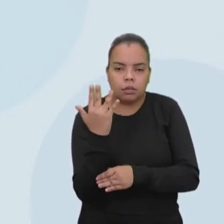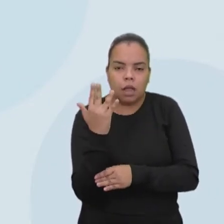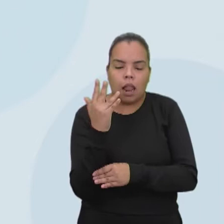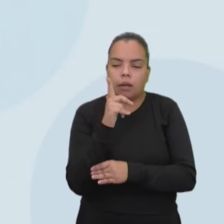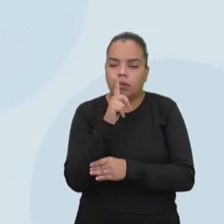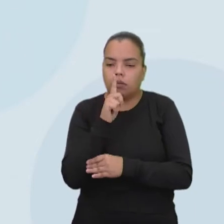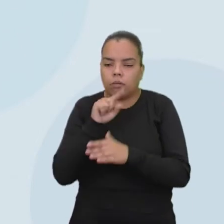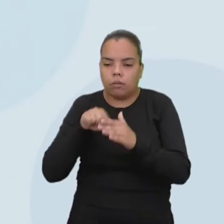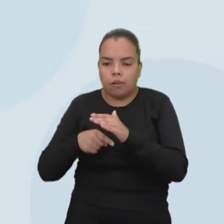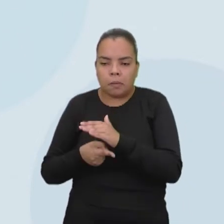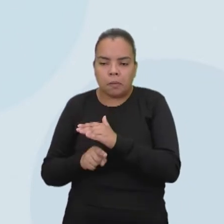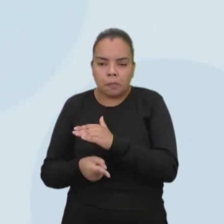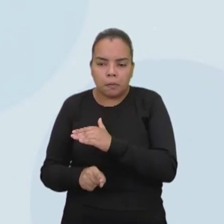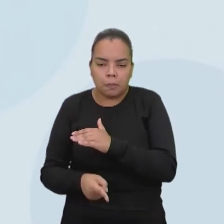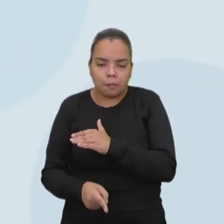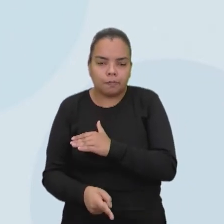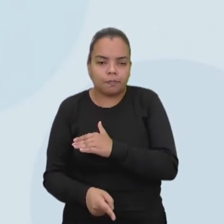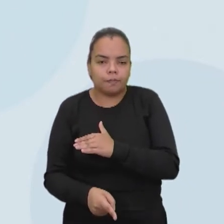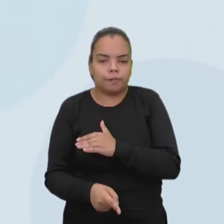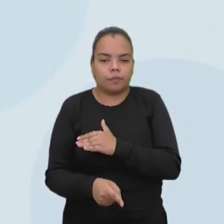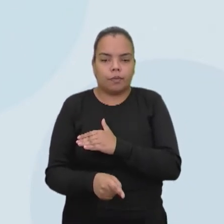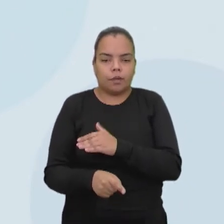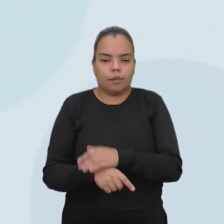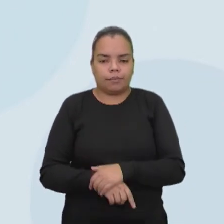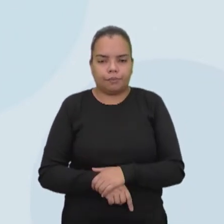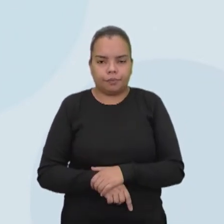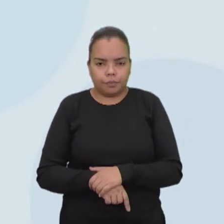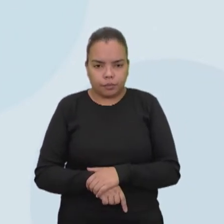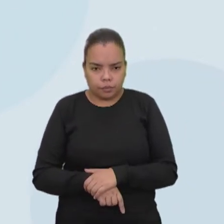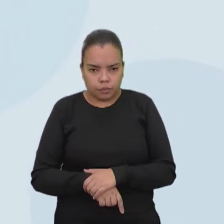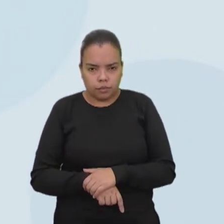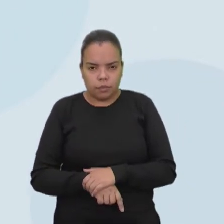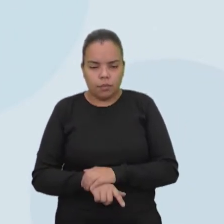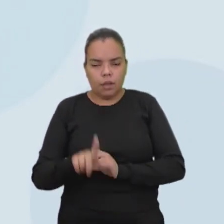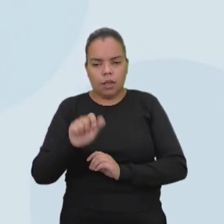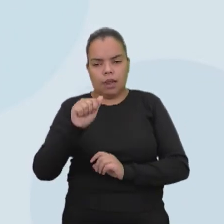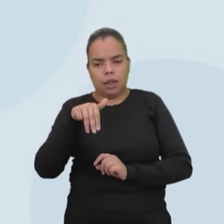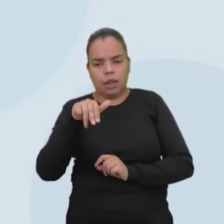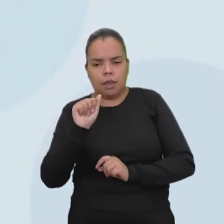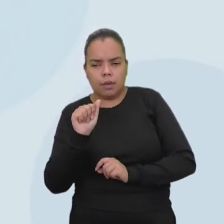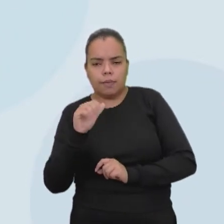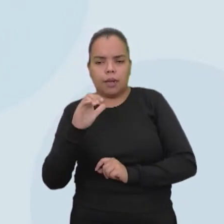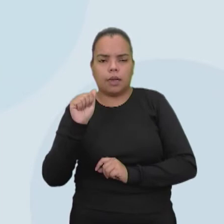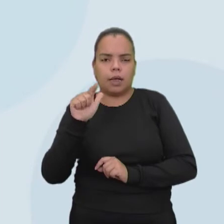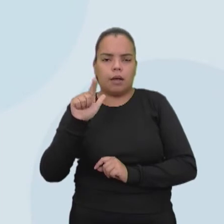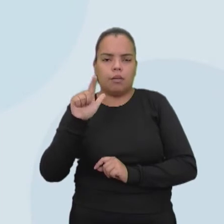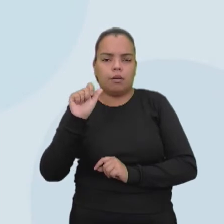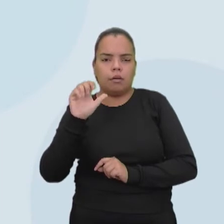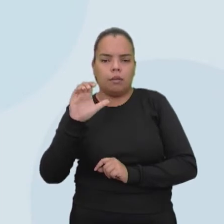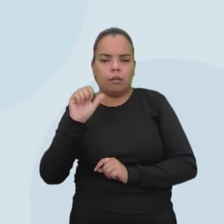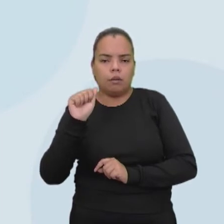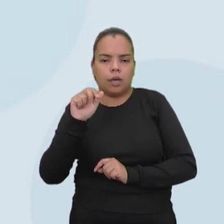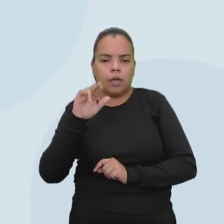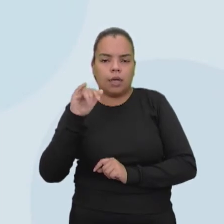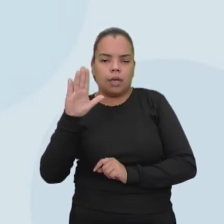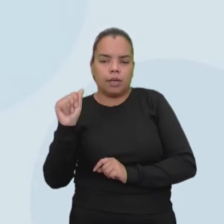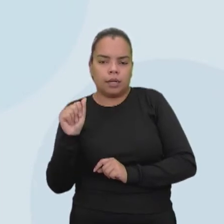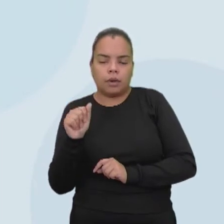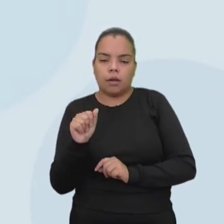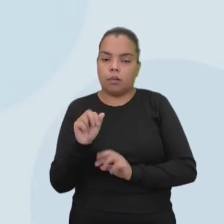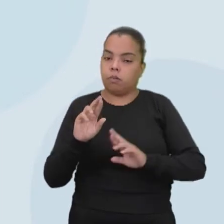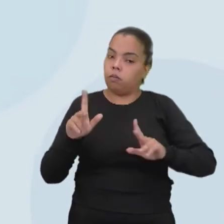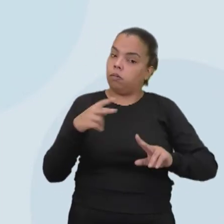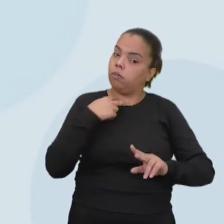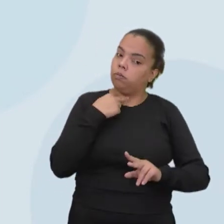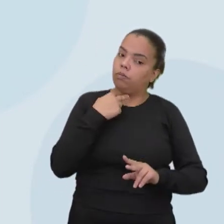conhece bastante aí, né? Deposição aí de lama calcária, né? Não confundir com lama de argila, né? Então tudo isso aí